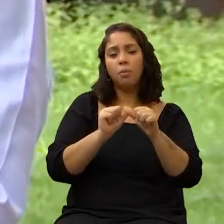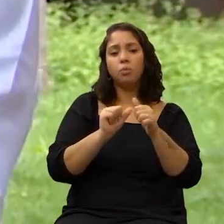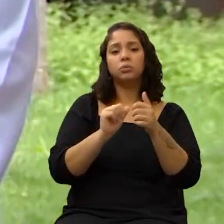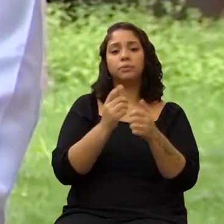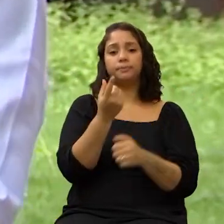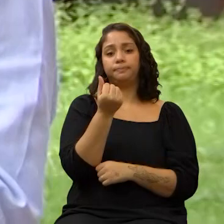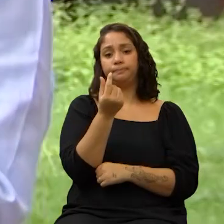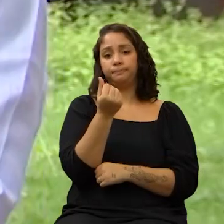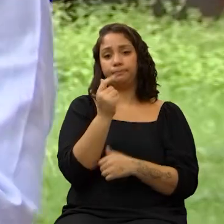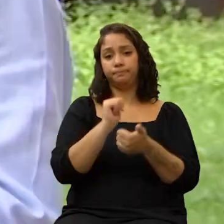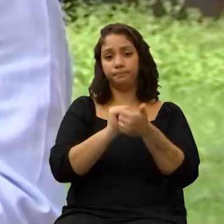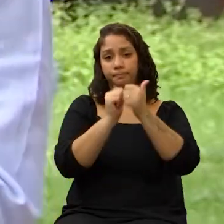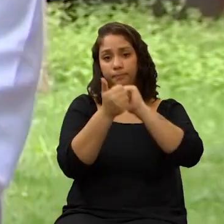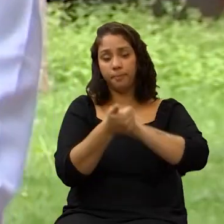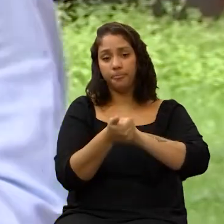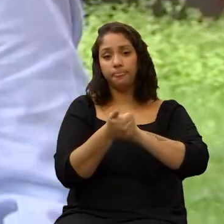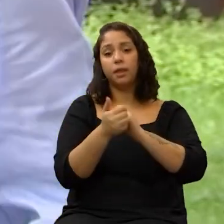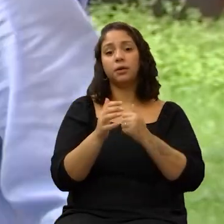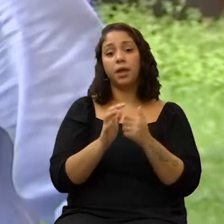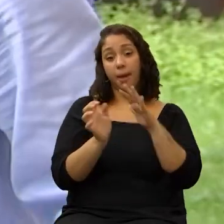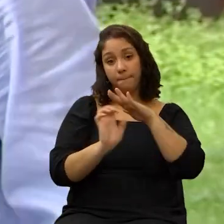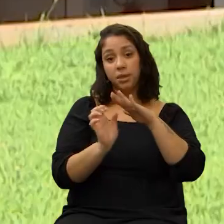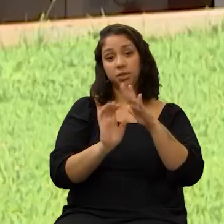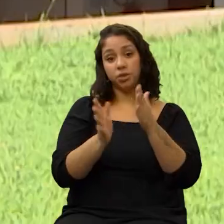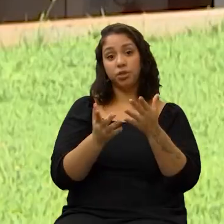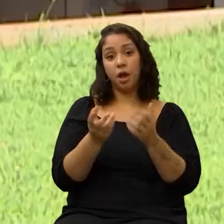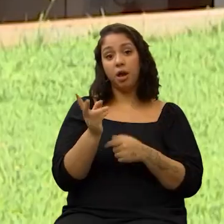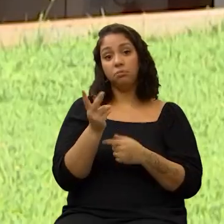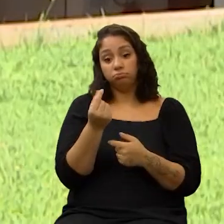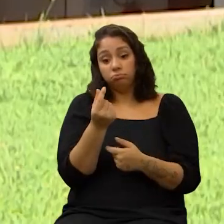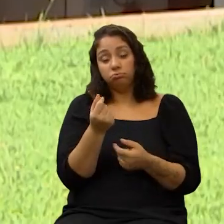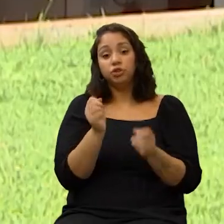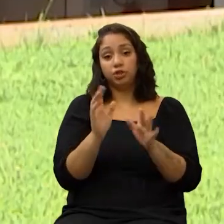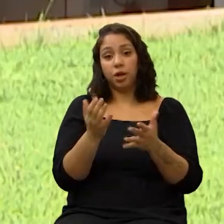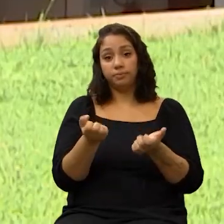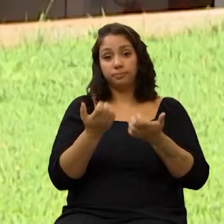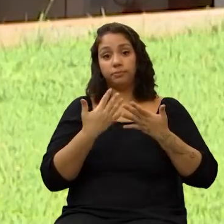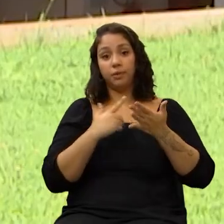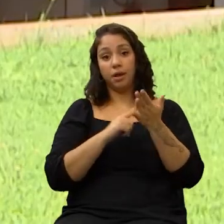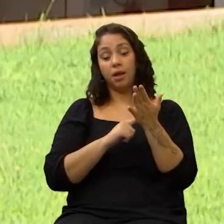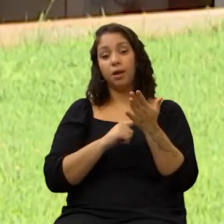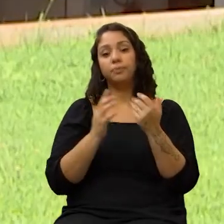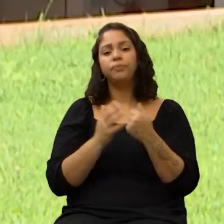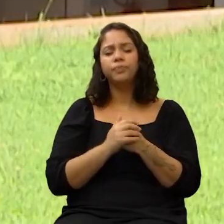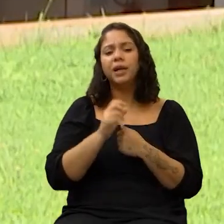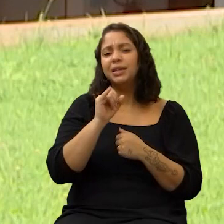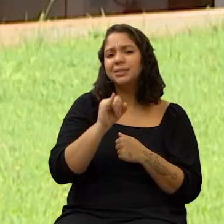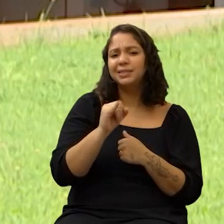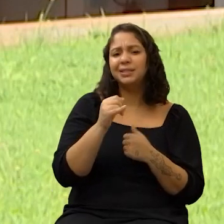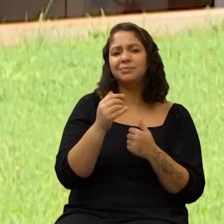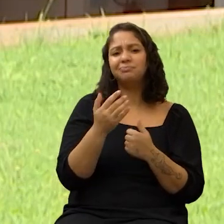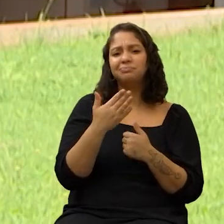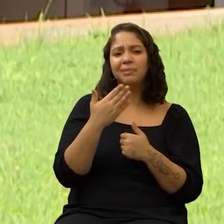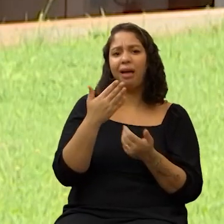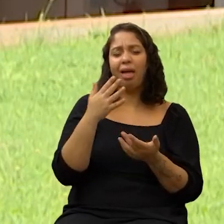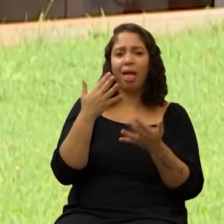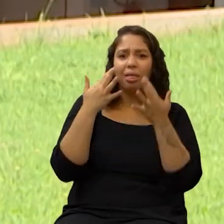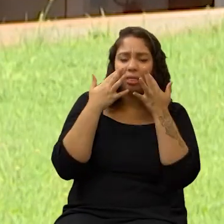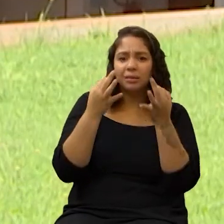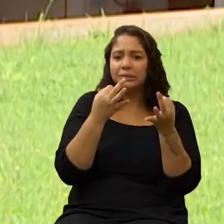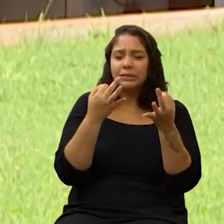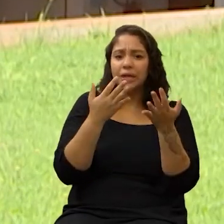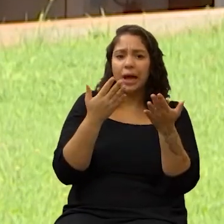de acordo com o documento que a própria empresa te fornece. Caso a pessoa desatenta, deixe passar alguma